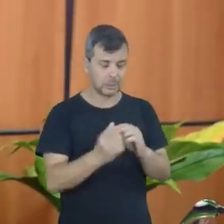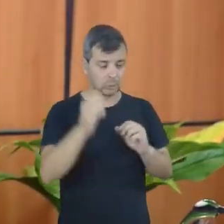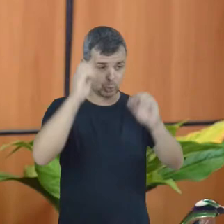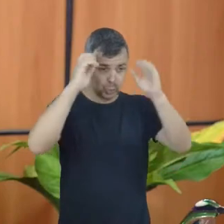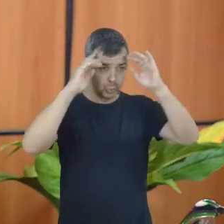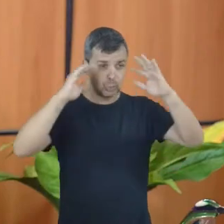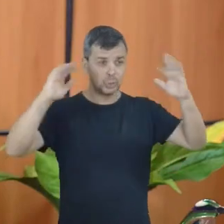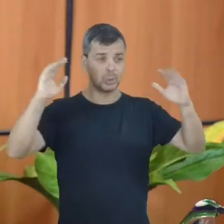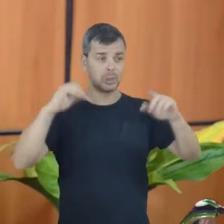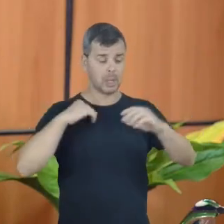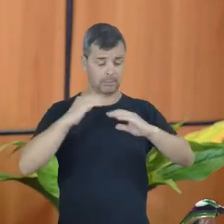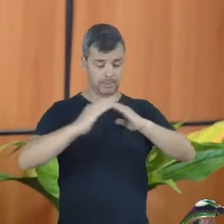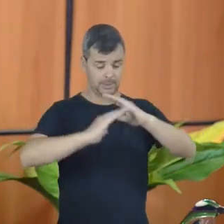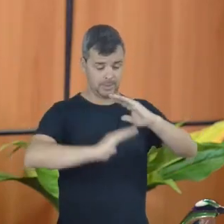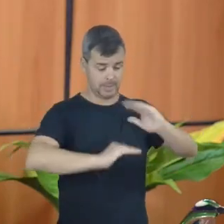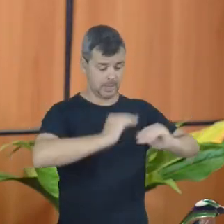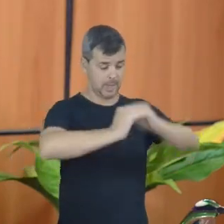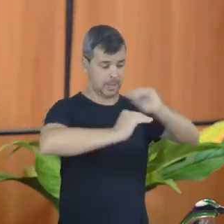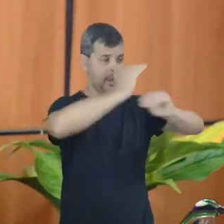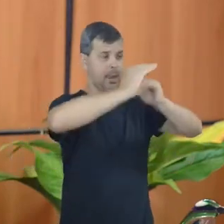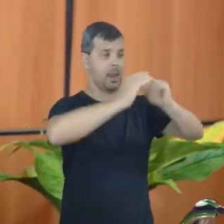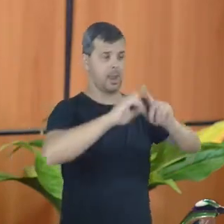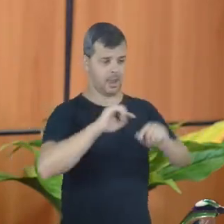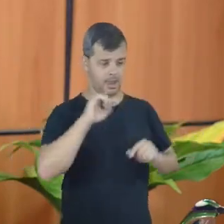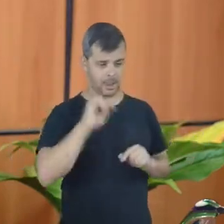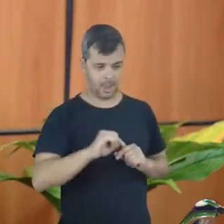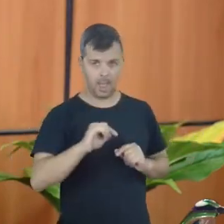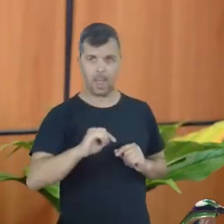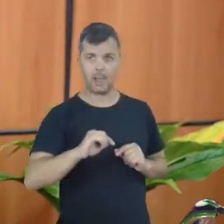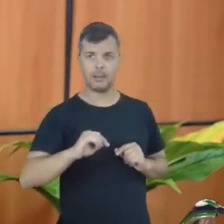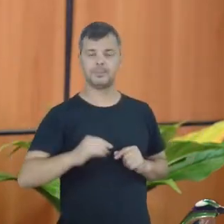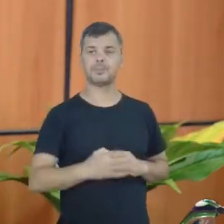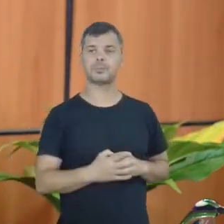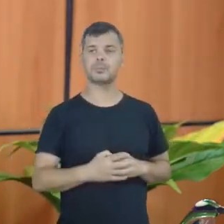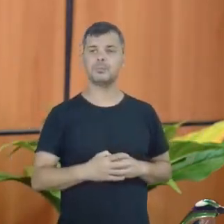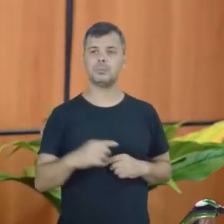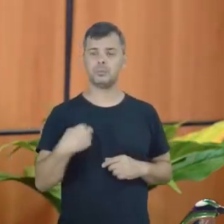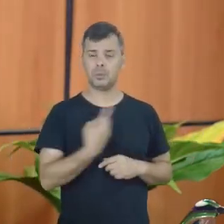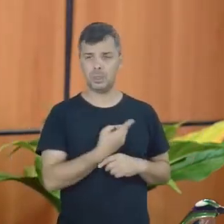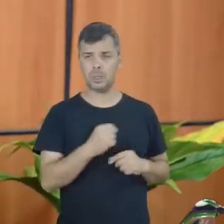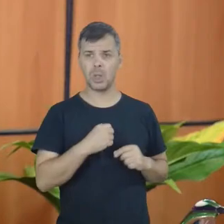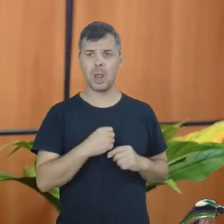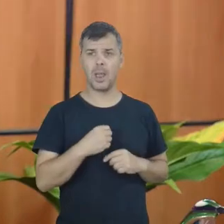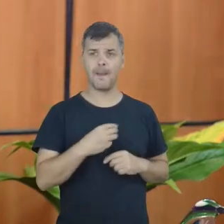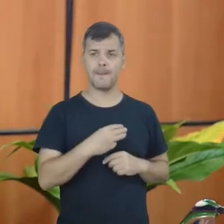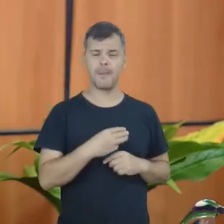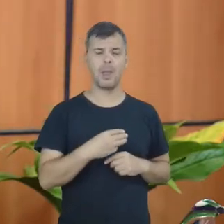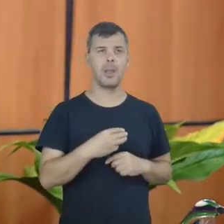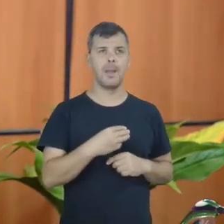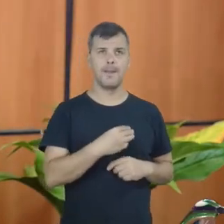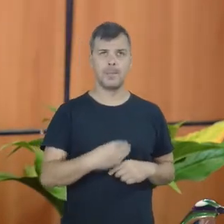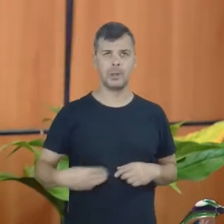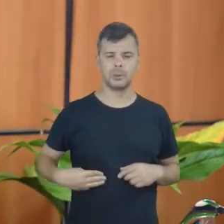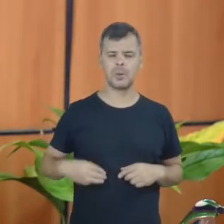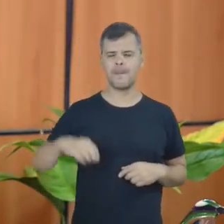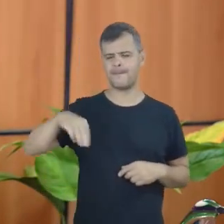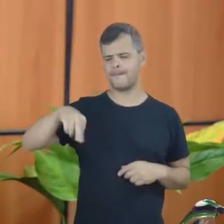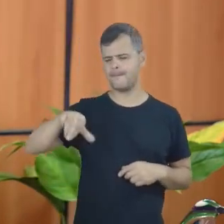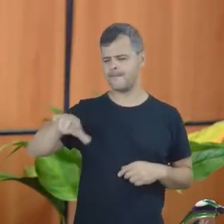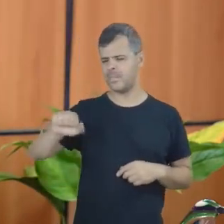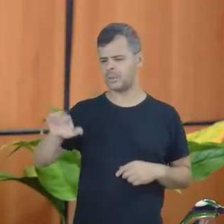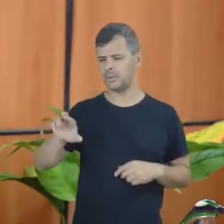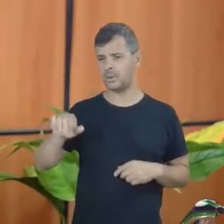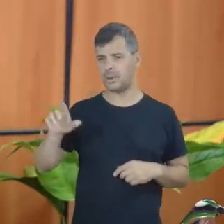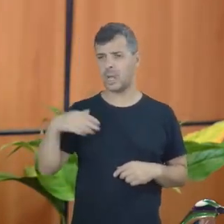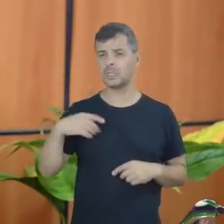sonho de crescer. Você tem, né, o nosso ministro Márcio França estimulando todo esse